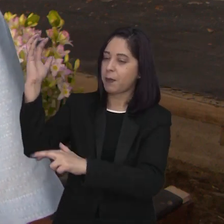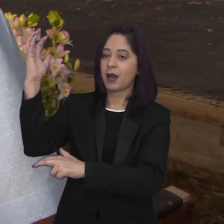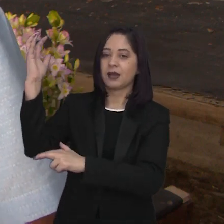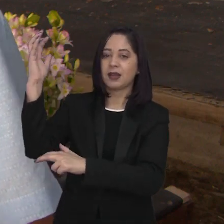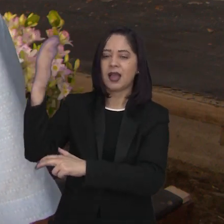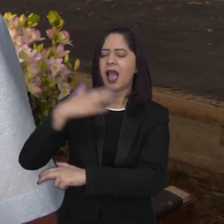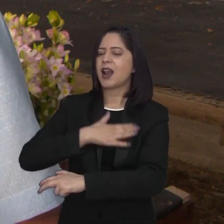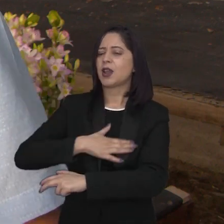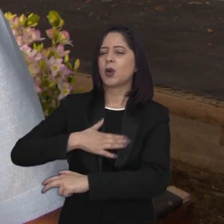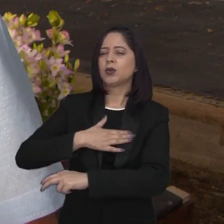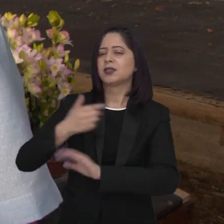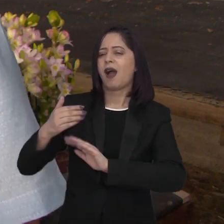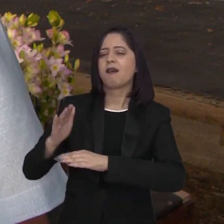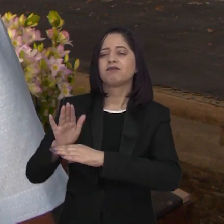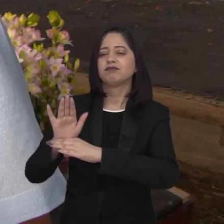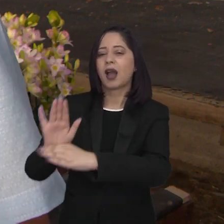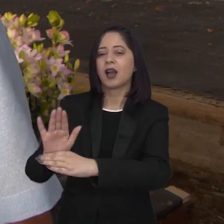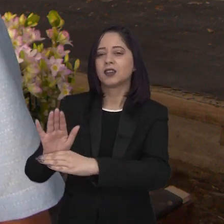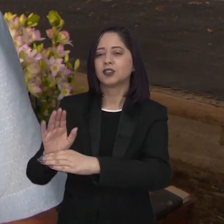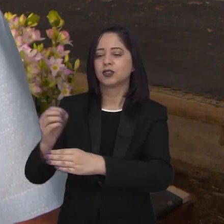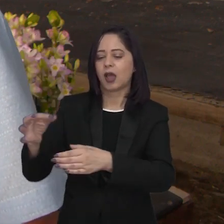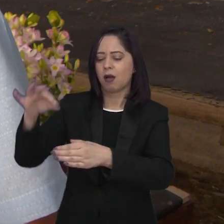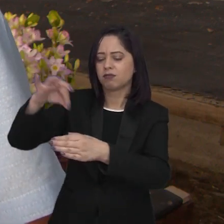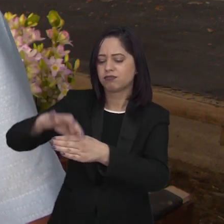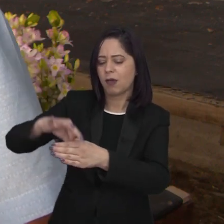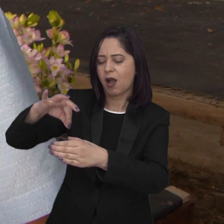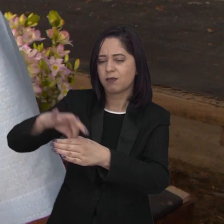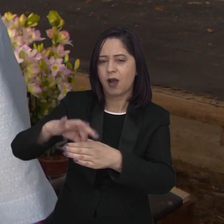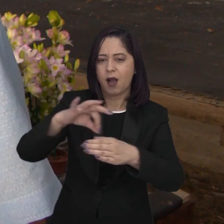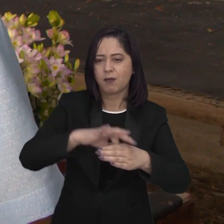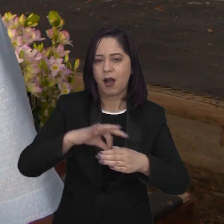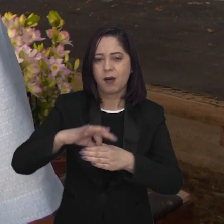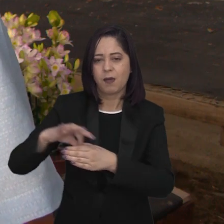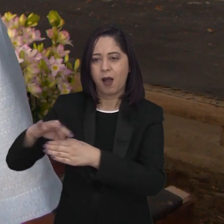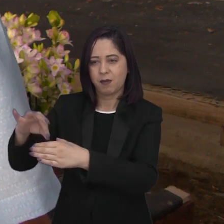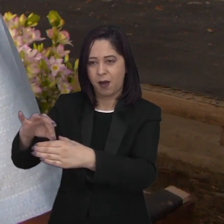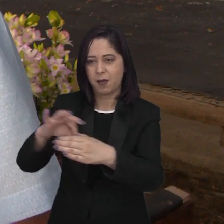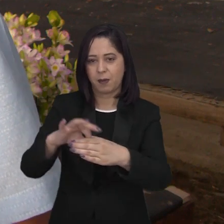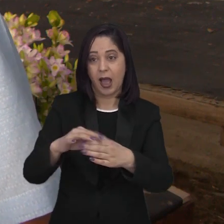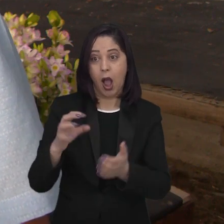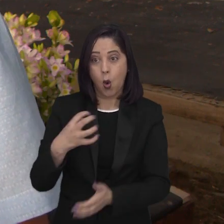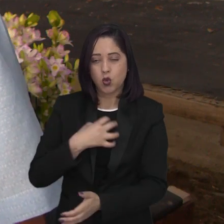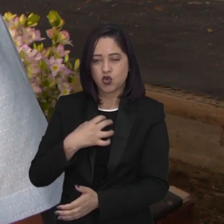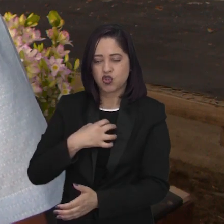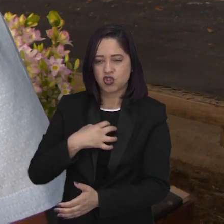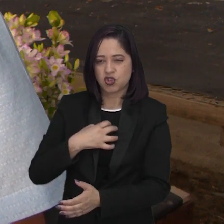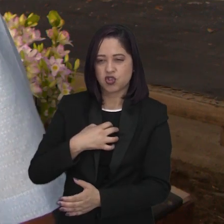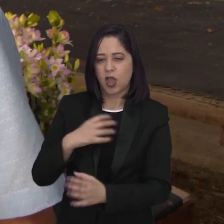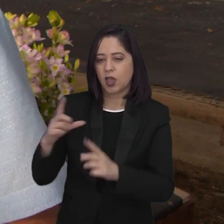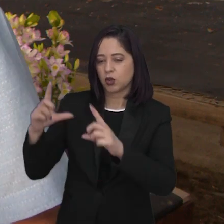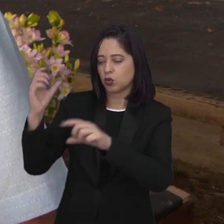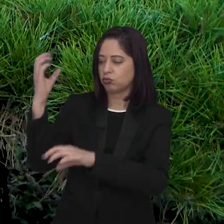ele gostava de fazer isso, ajudar outras comunidades doando plantas com esse estilo japonês,